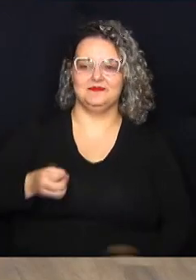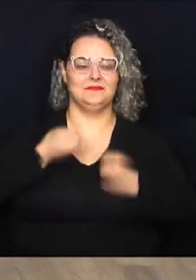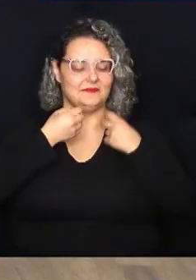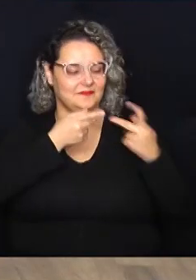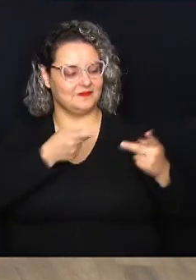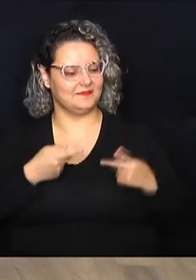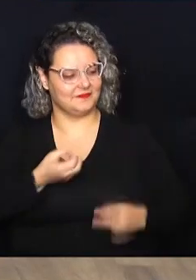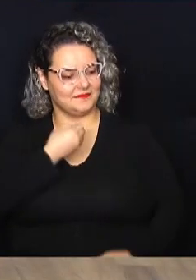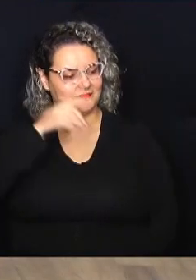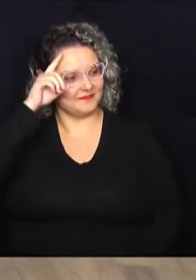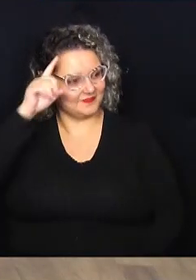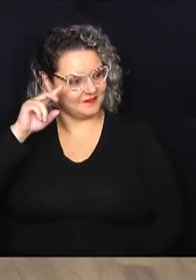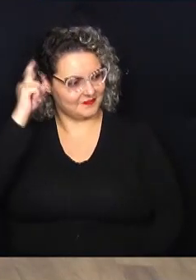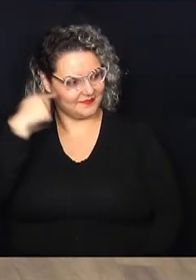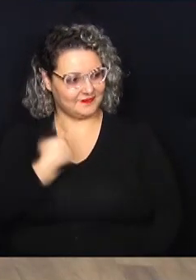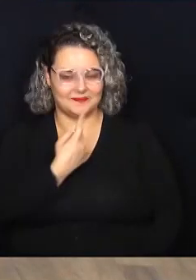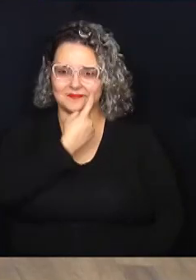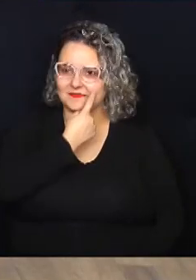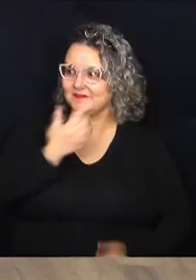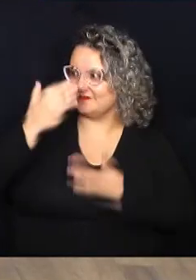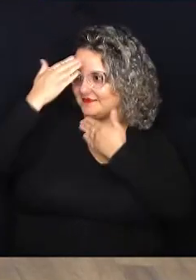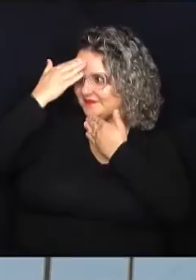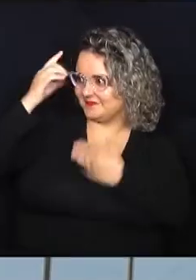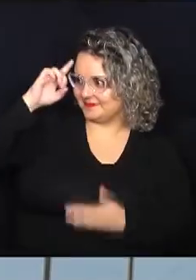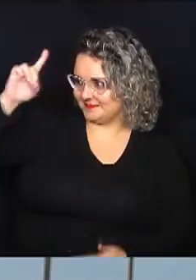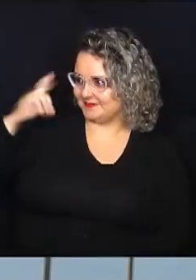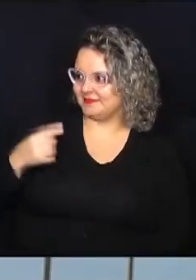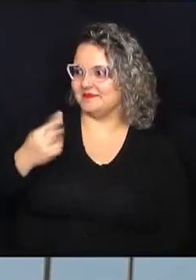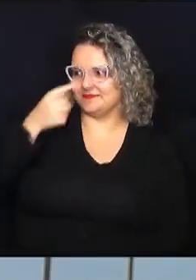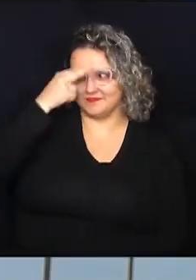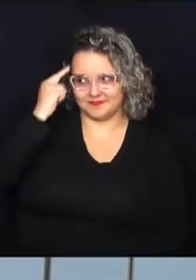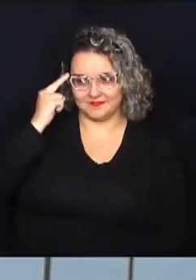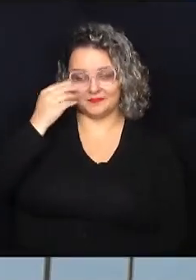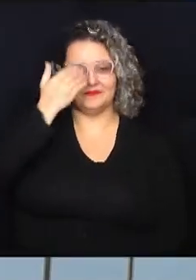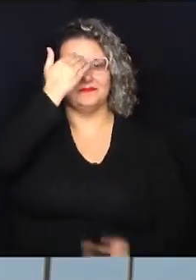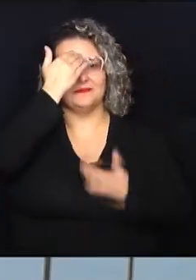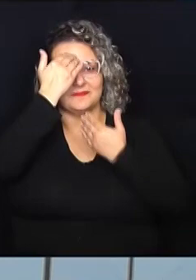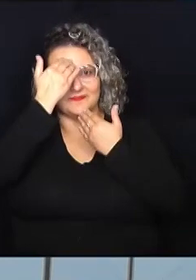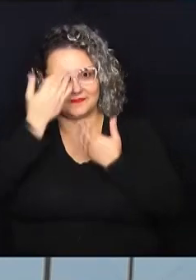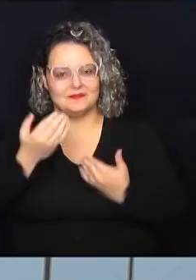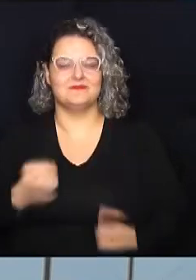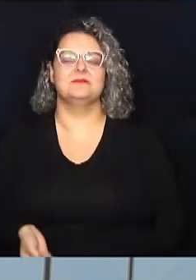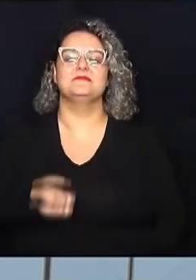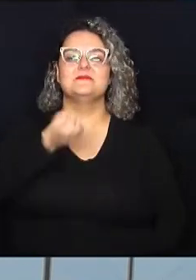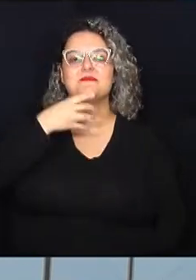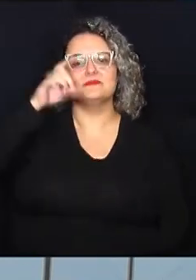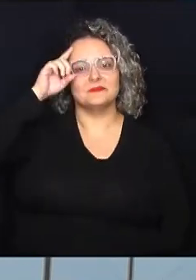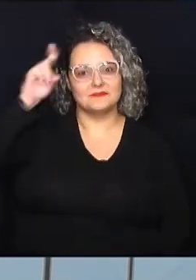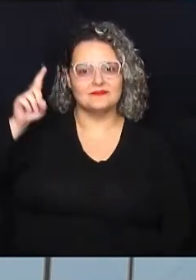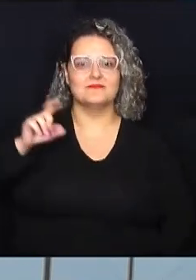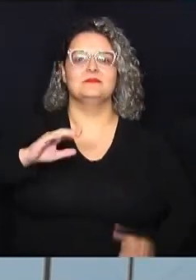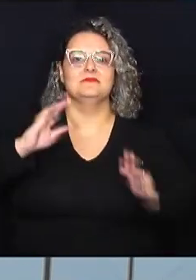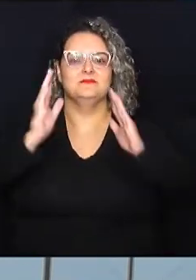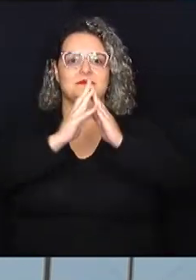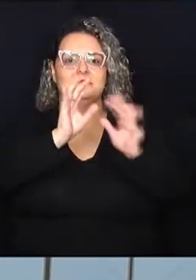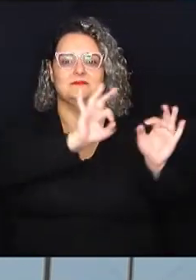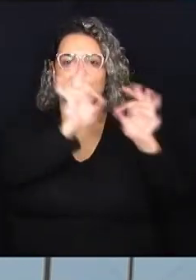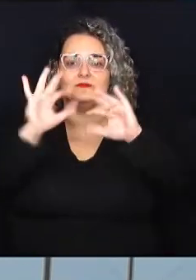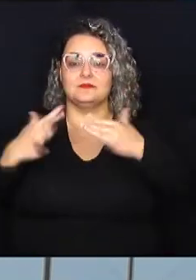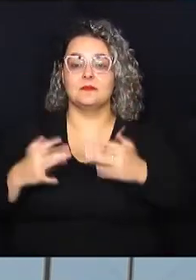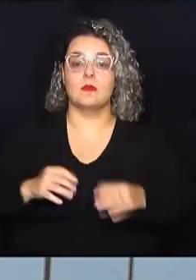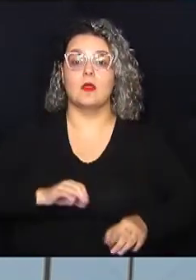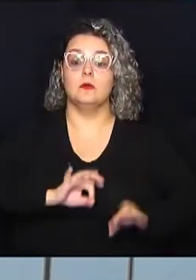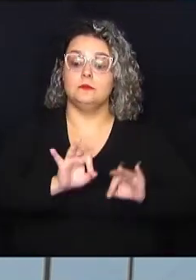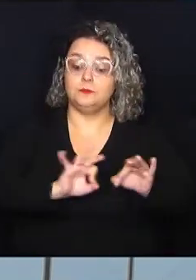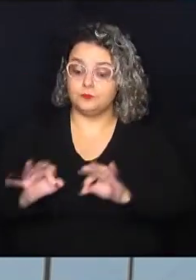e Bom dia Mirna Bom dia Gabriel Bom dia você de casa e a gente começa falando da operação inverno que vai até o dia